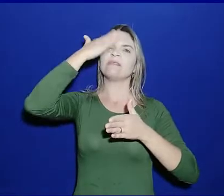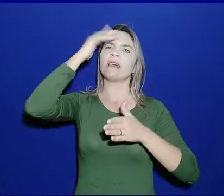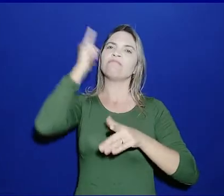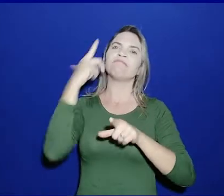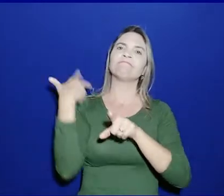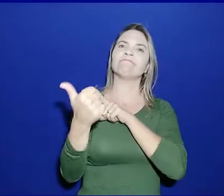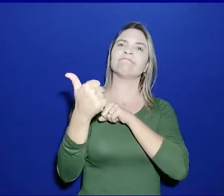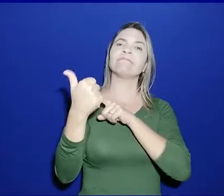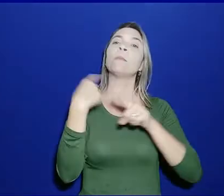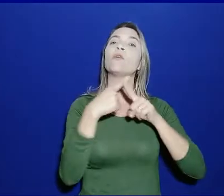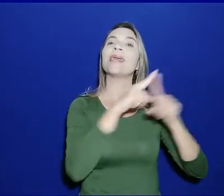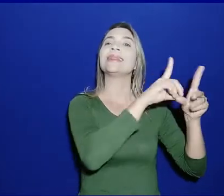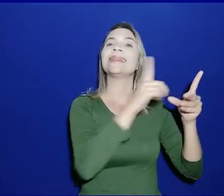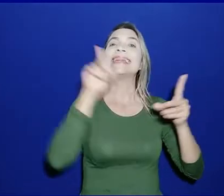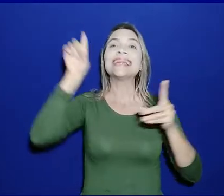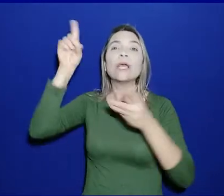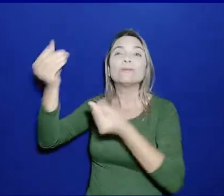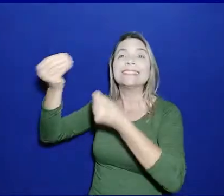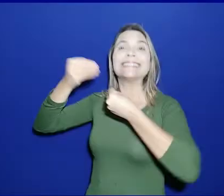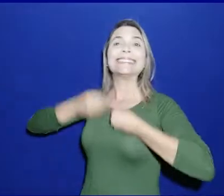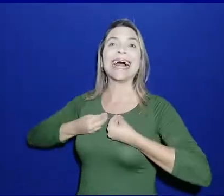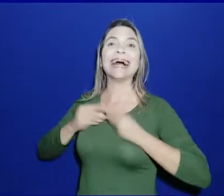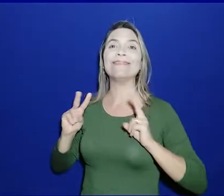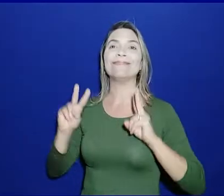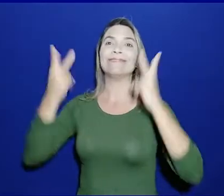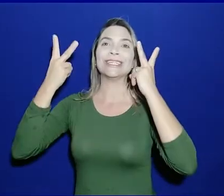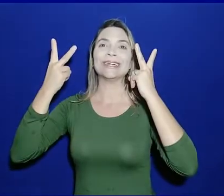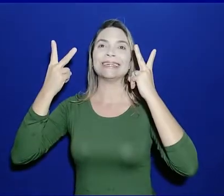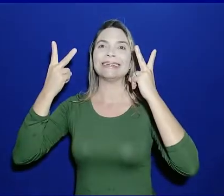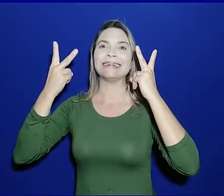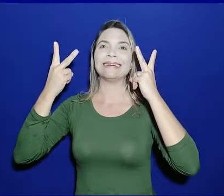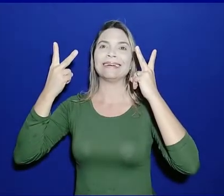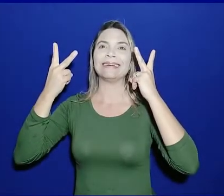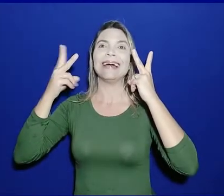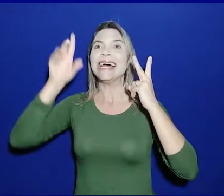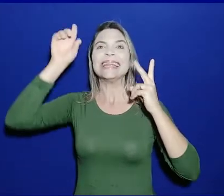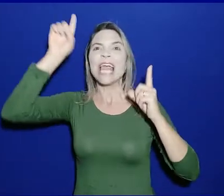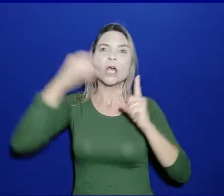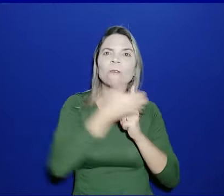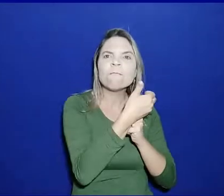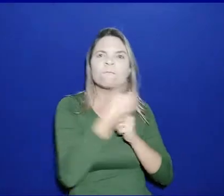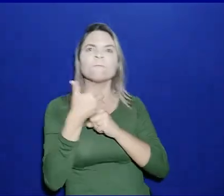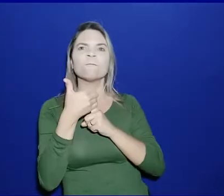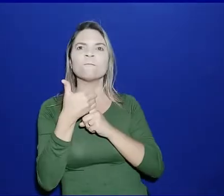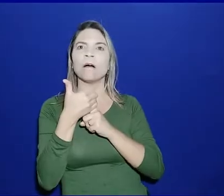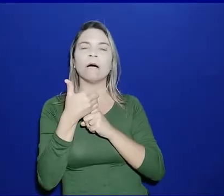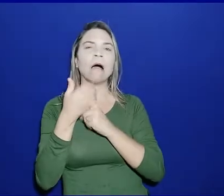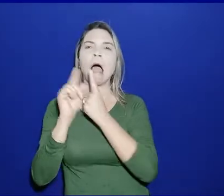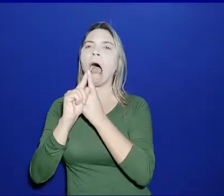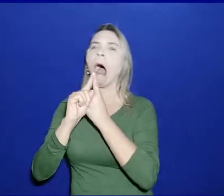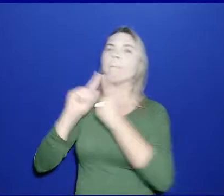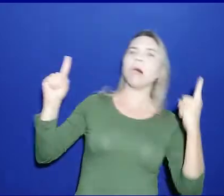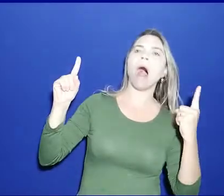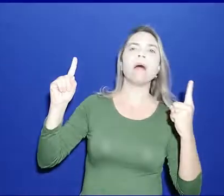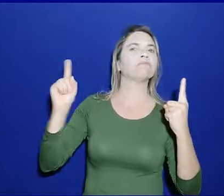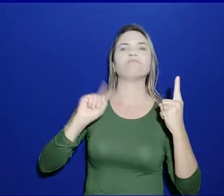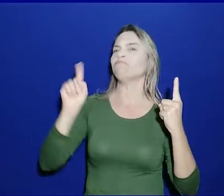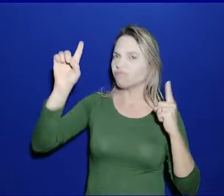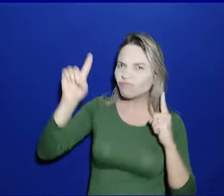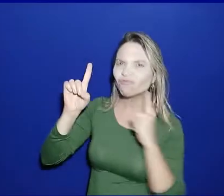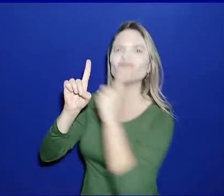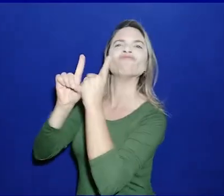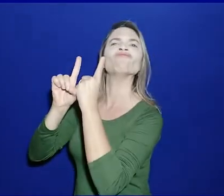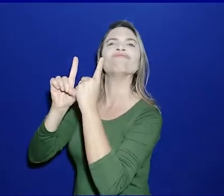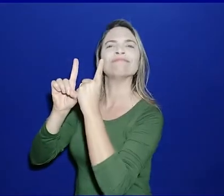o perseguidor, sobre o tentador e o inimigo. Nada o separa de Jesus, que o consola e que lhe dá vitória, que lhe faz resistir